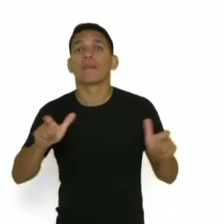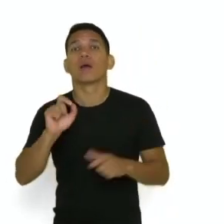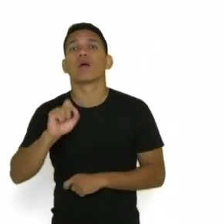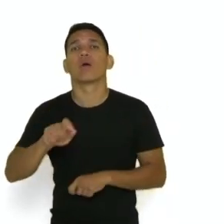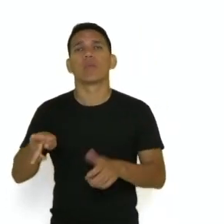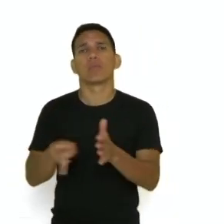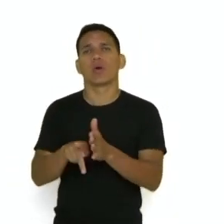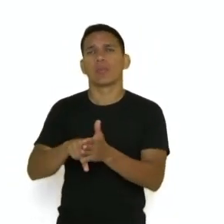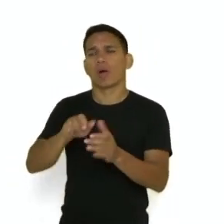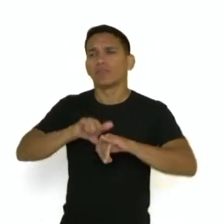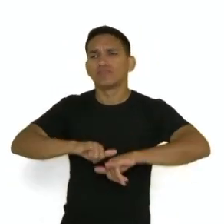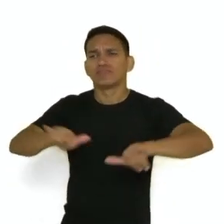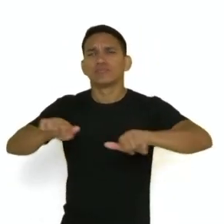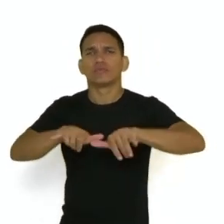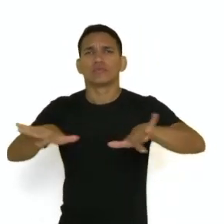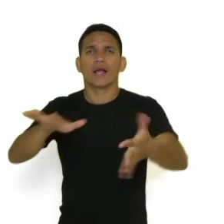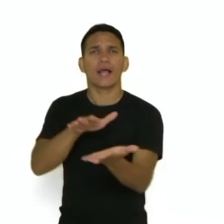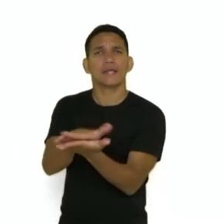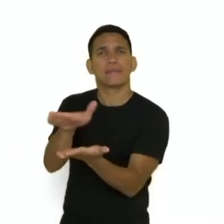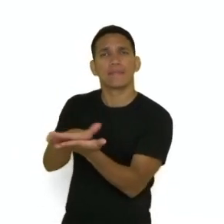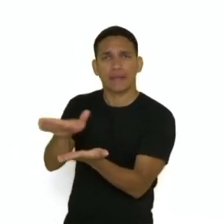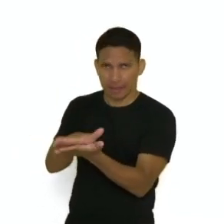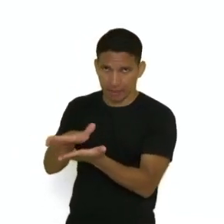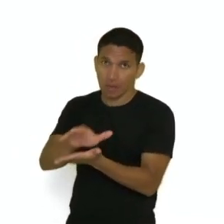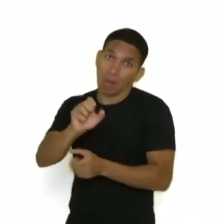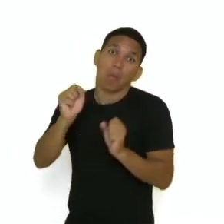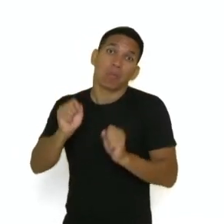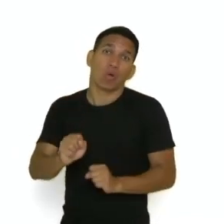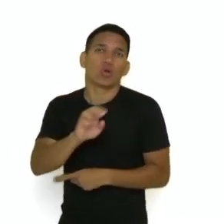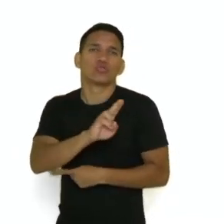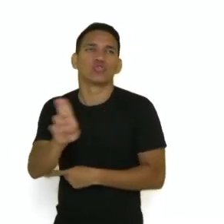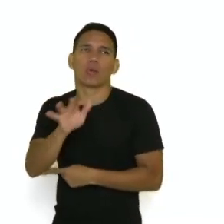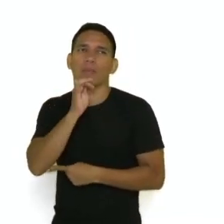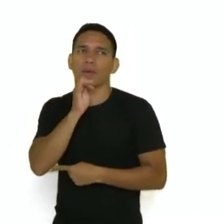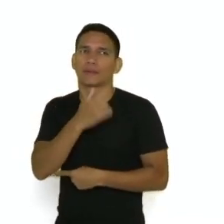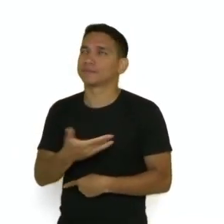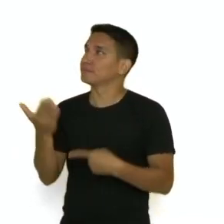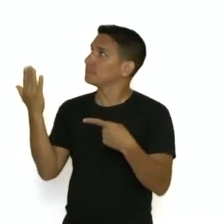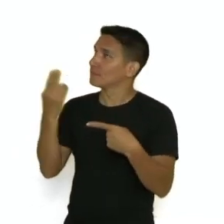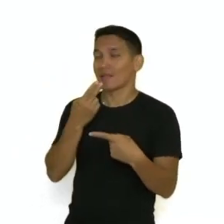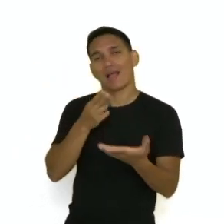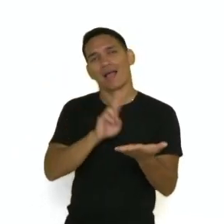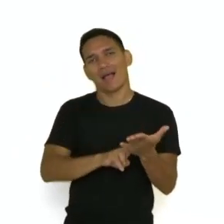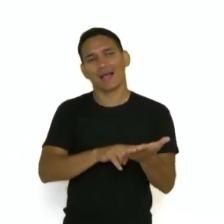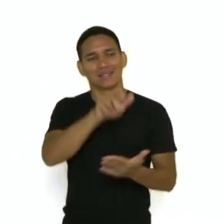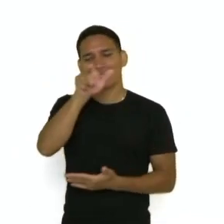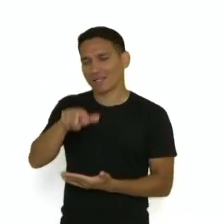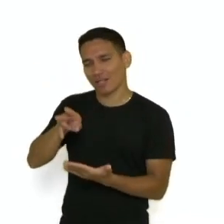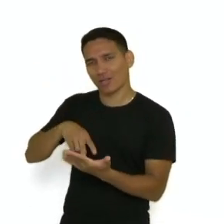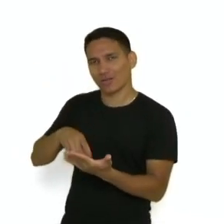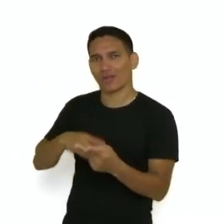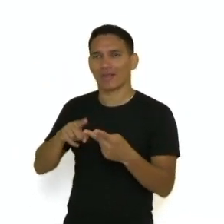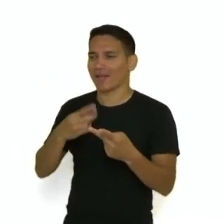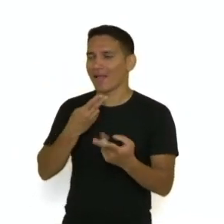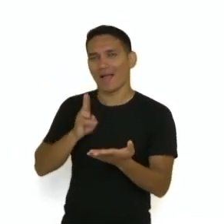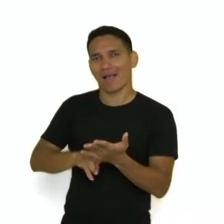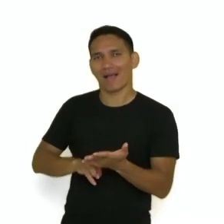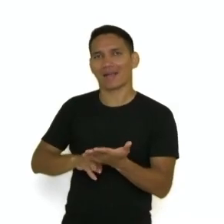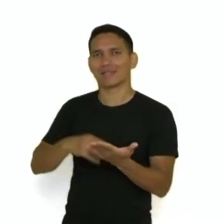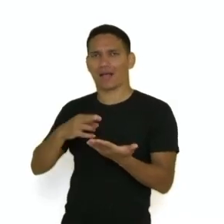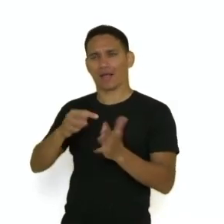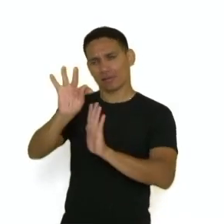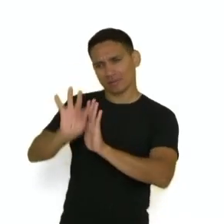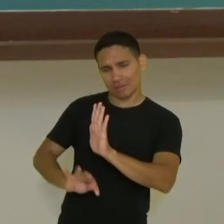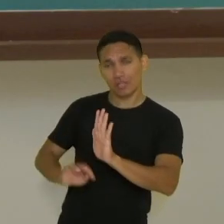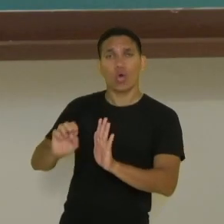de comunicação impresso. Pode receber nomes como cartas do leitor, cartas à redação, painel do leitor ou